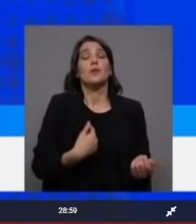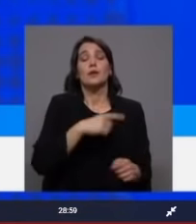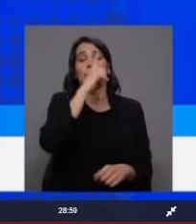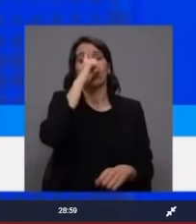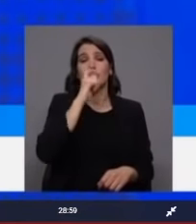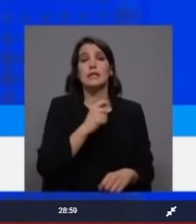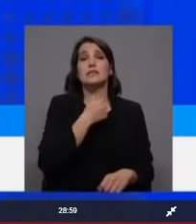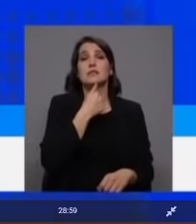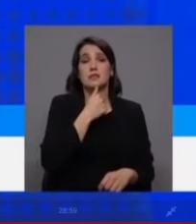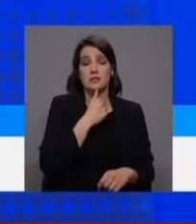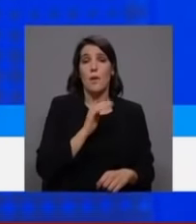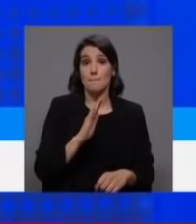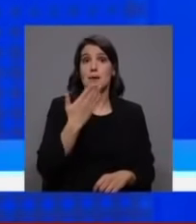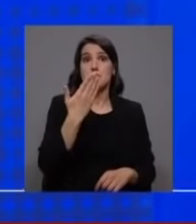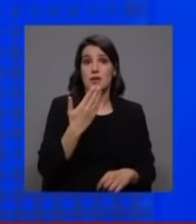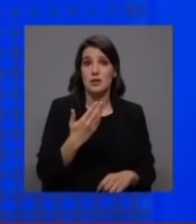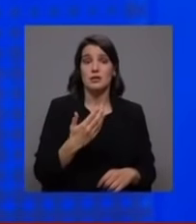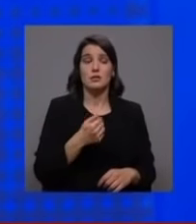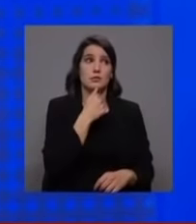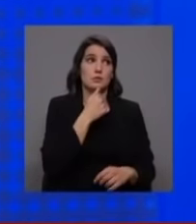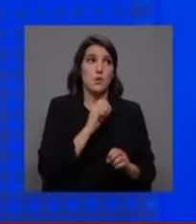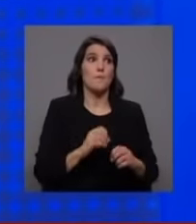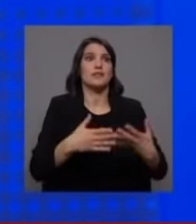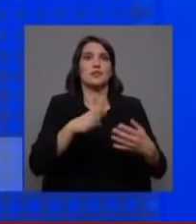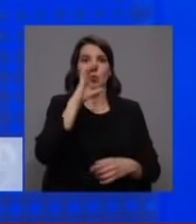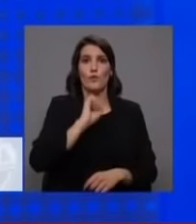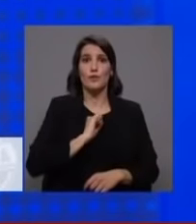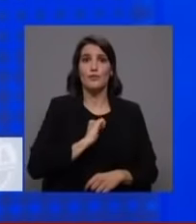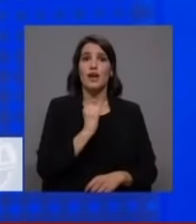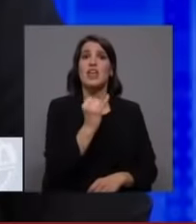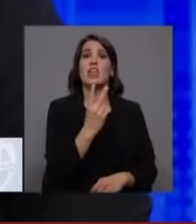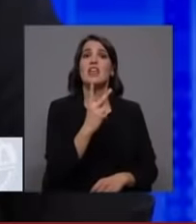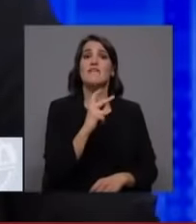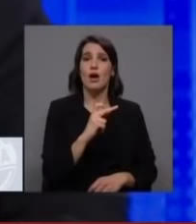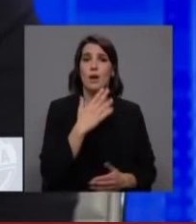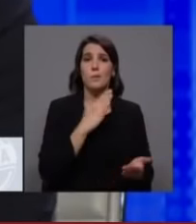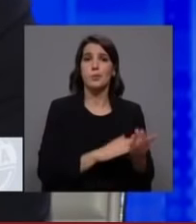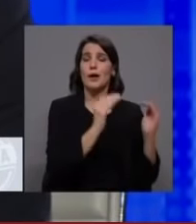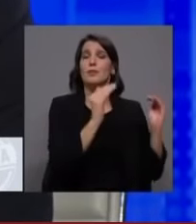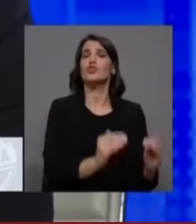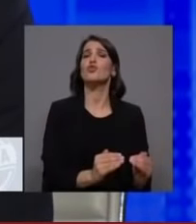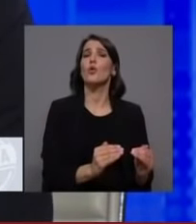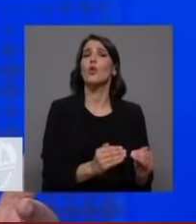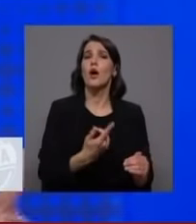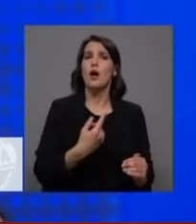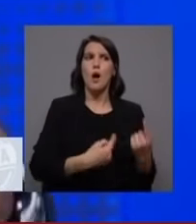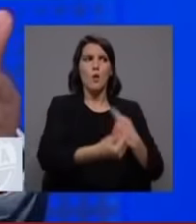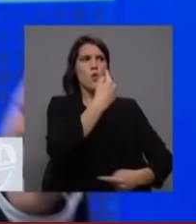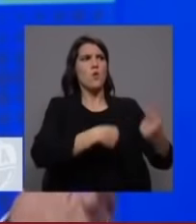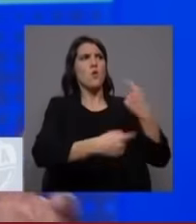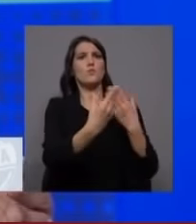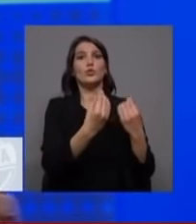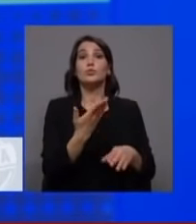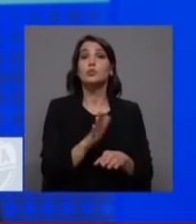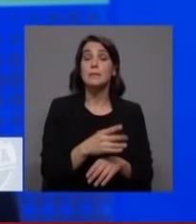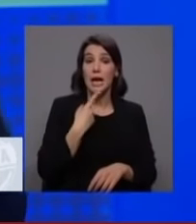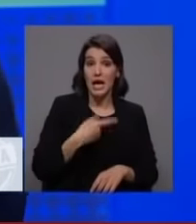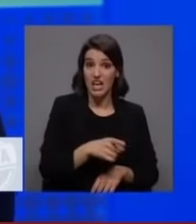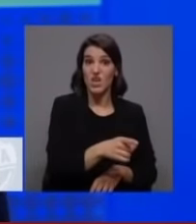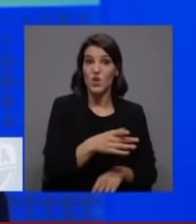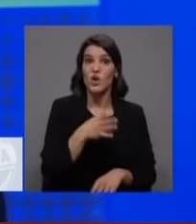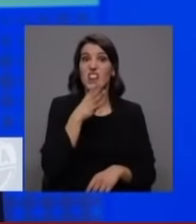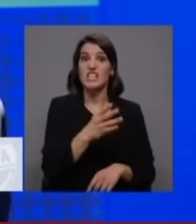recordo que a primeira decisão que um dos meus primeiros fizeste o meu canto não foi baixar o Iva da Restauração e na altura Fontes atacadissimo participar do teu eu